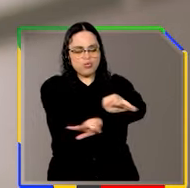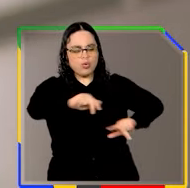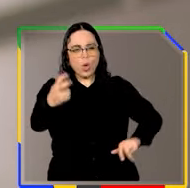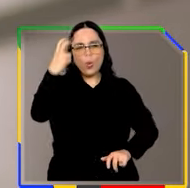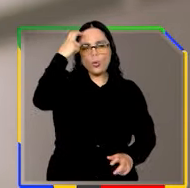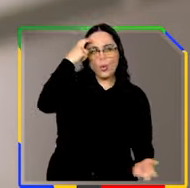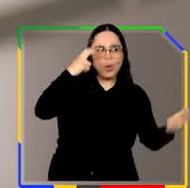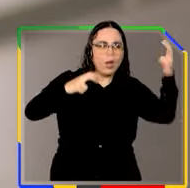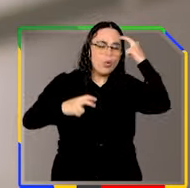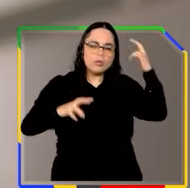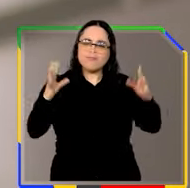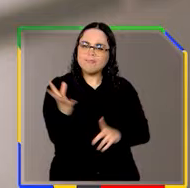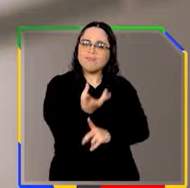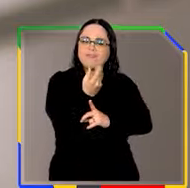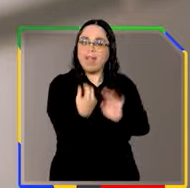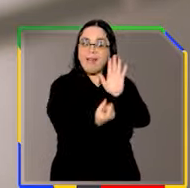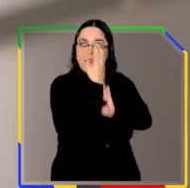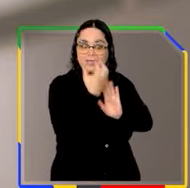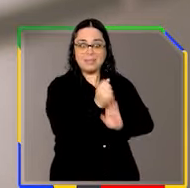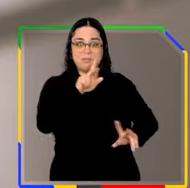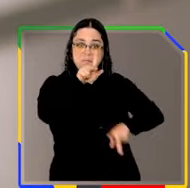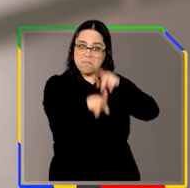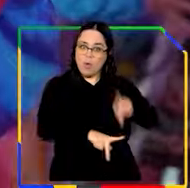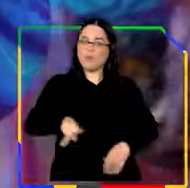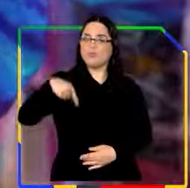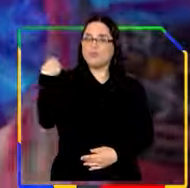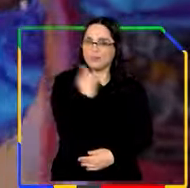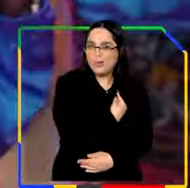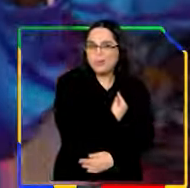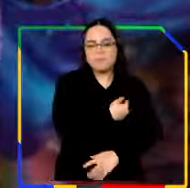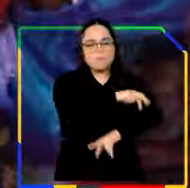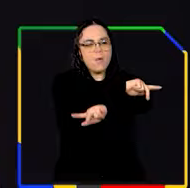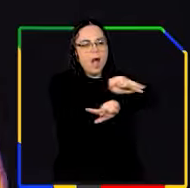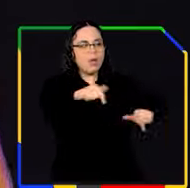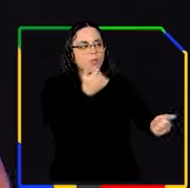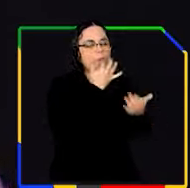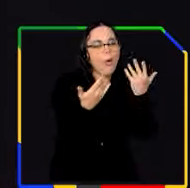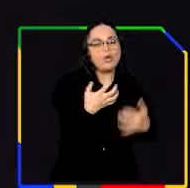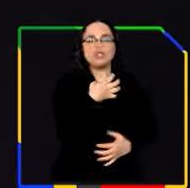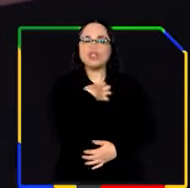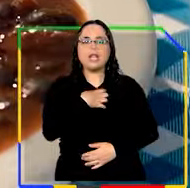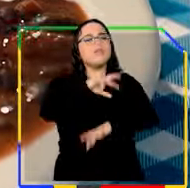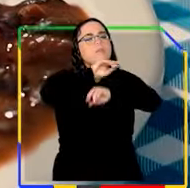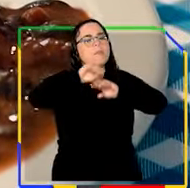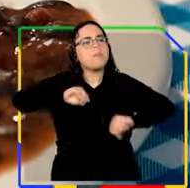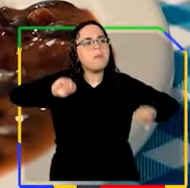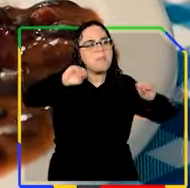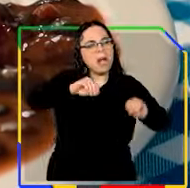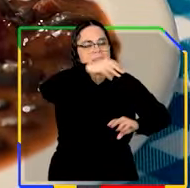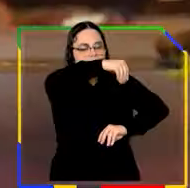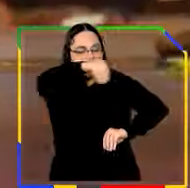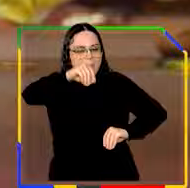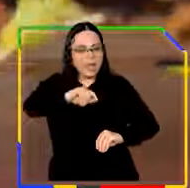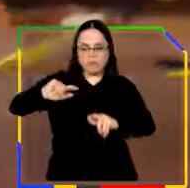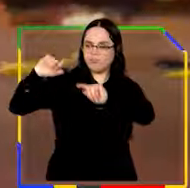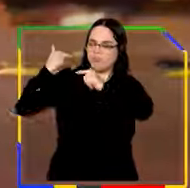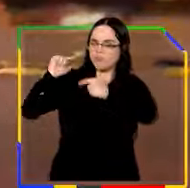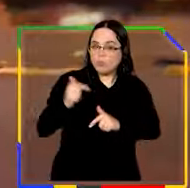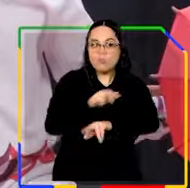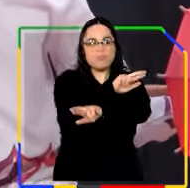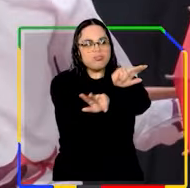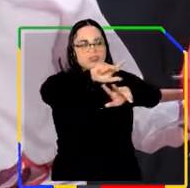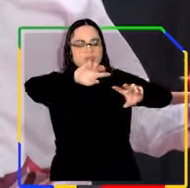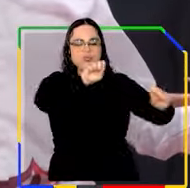diversidade cultural e o talento criativo da nossa gente. Essa variedade de cores, sotaques, temperos e diferentes tradições